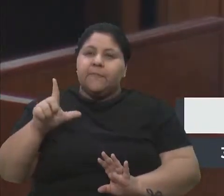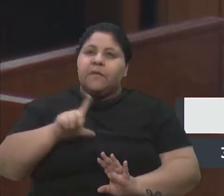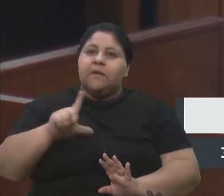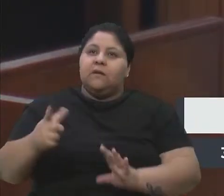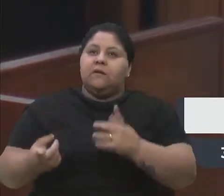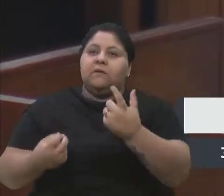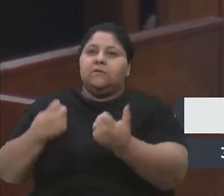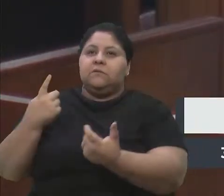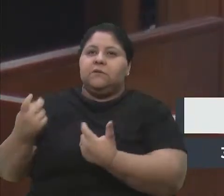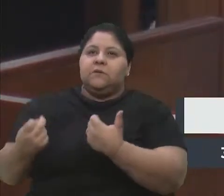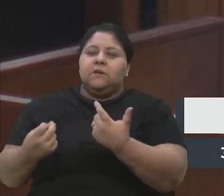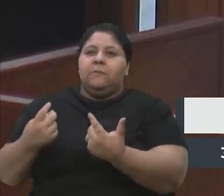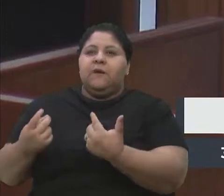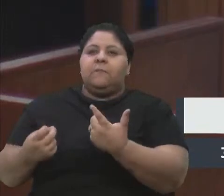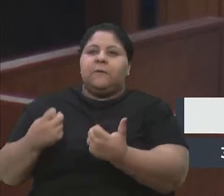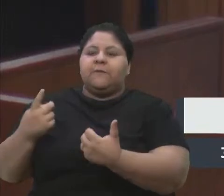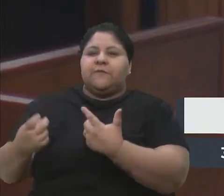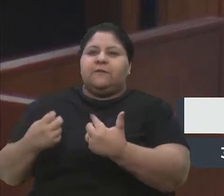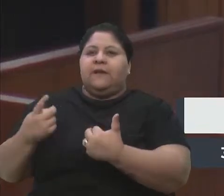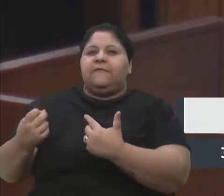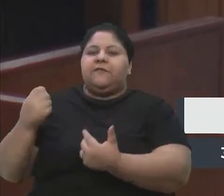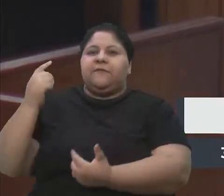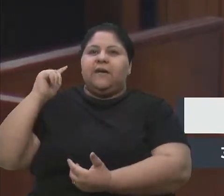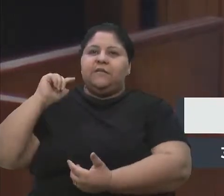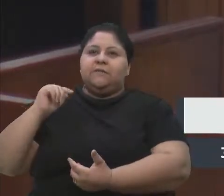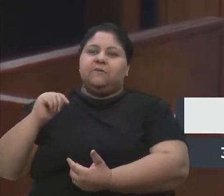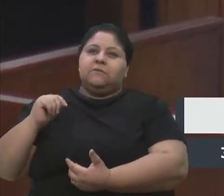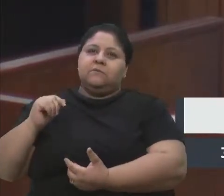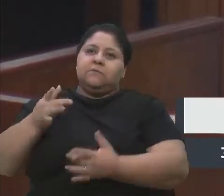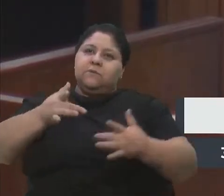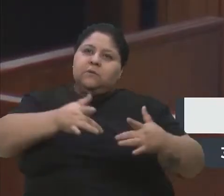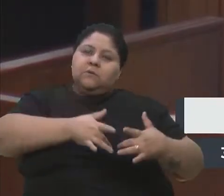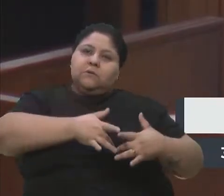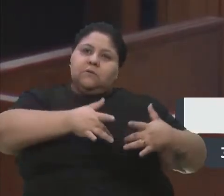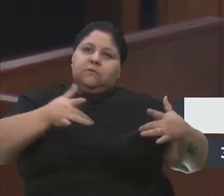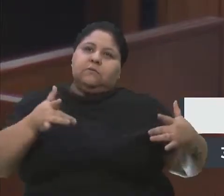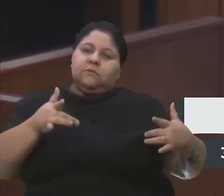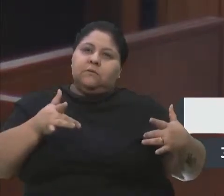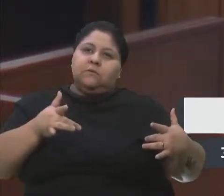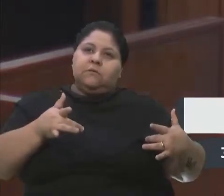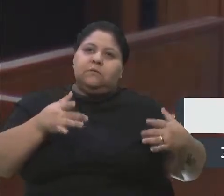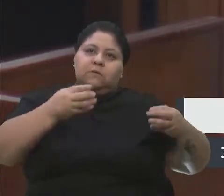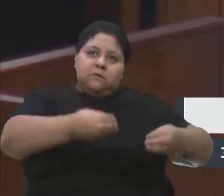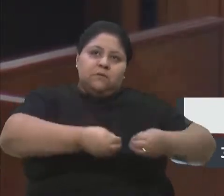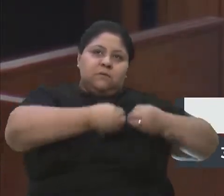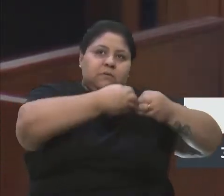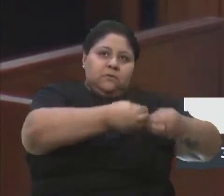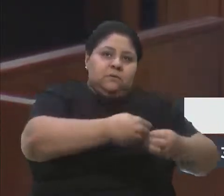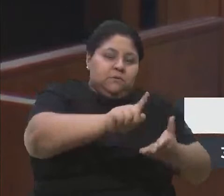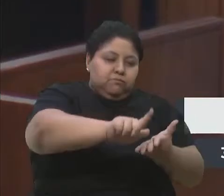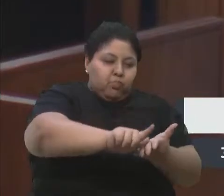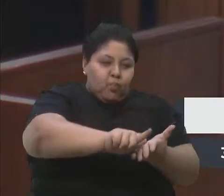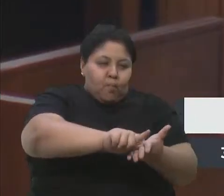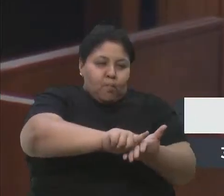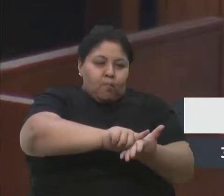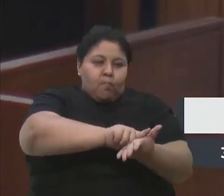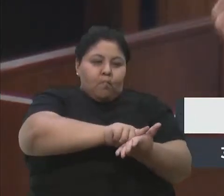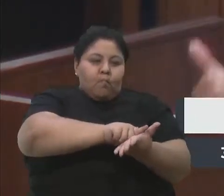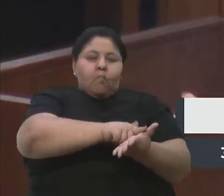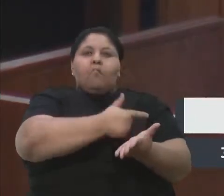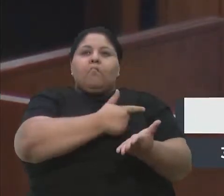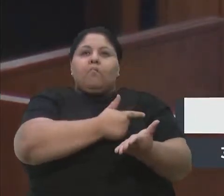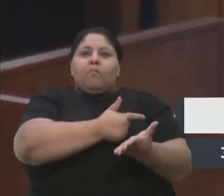tarefas que são solidárias, como, por exemplo, arrecadação de alimentos, arrecadação de roupas, produtos de higiene, limpeza, né,